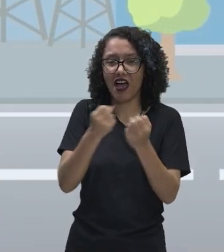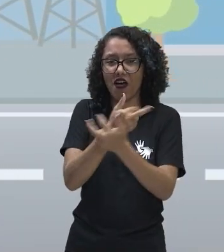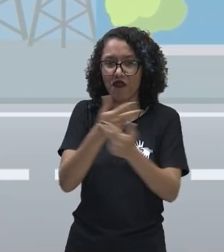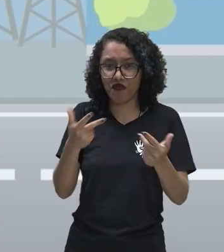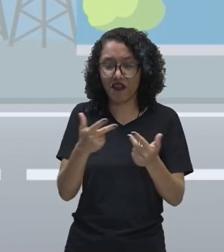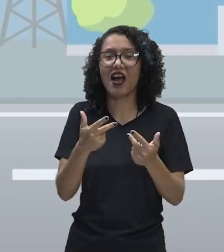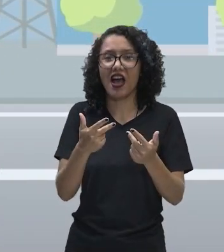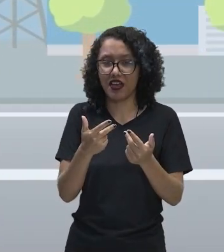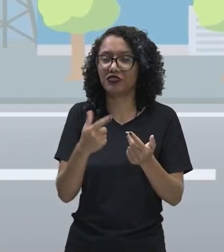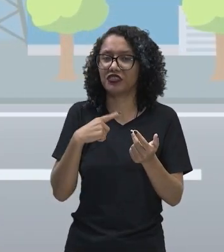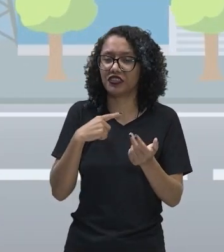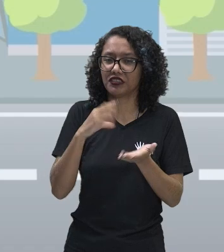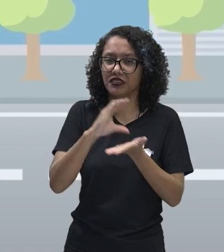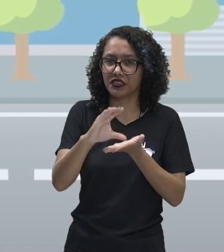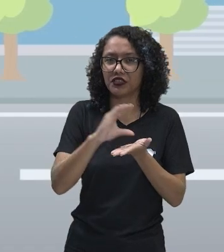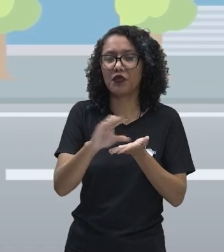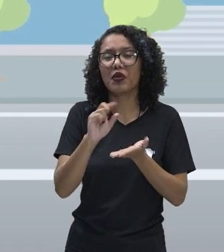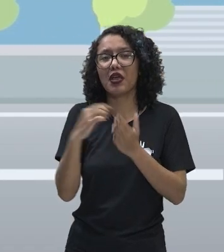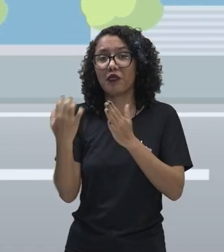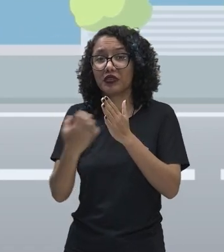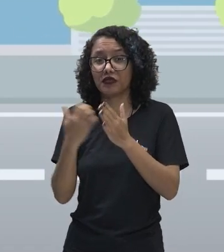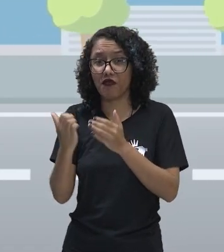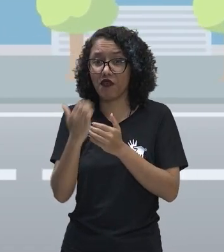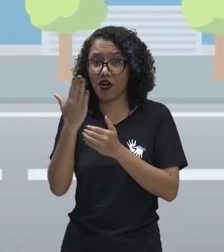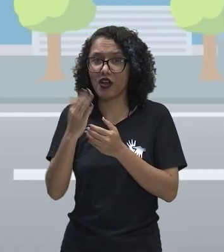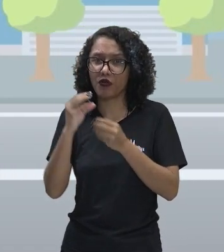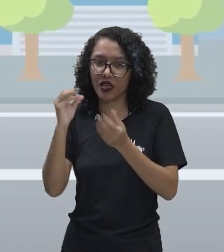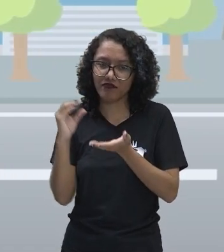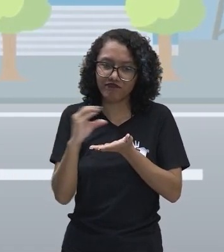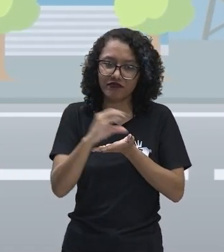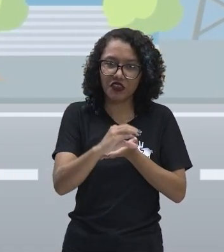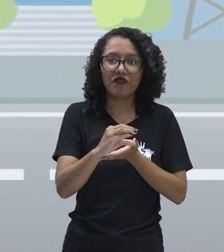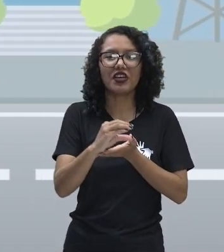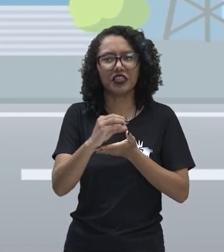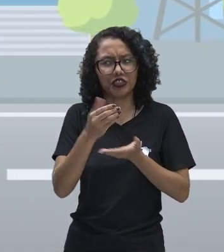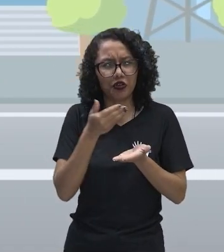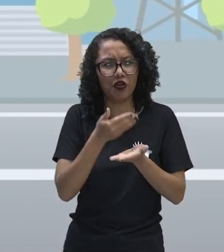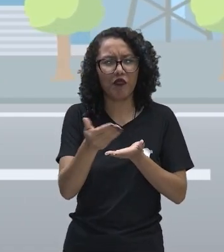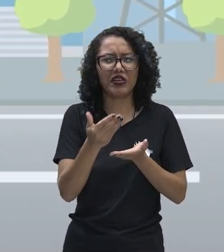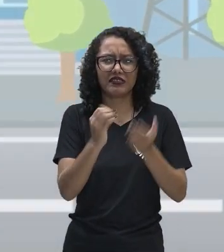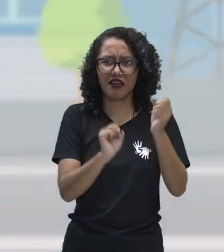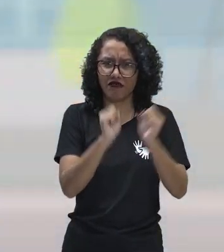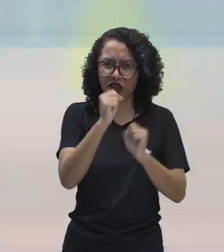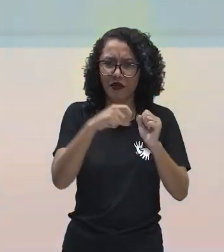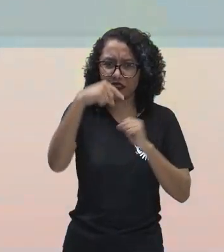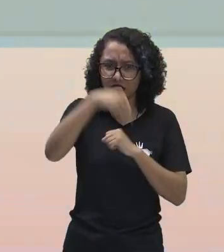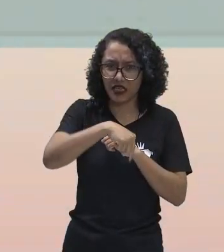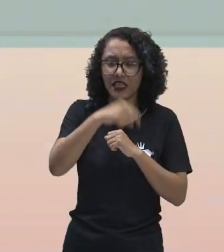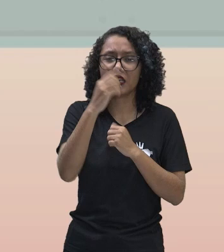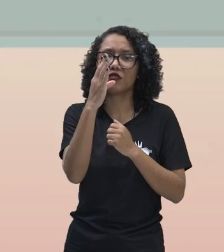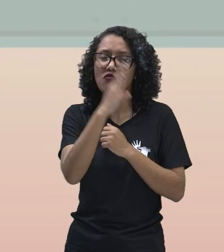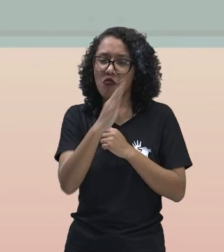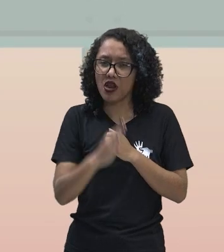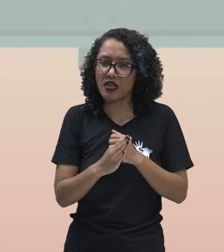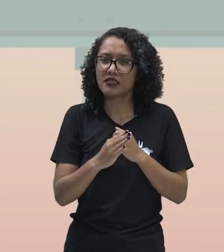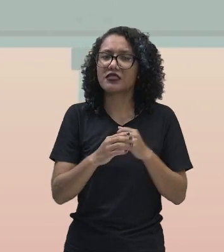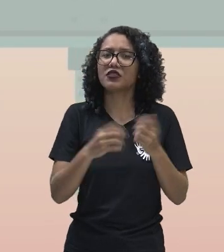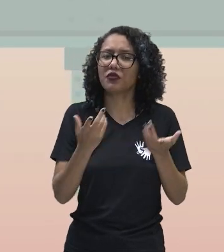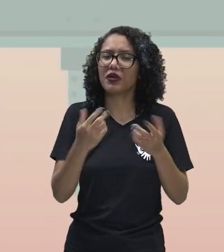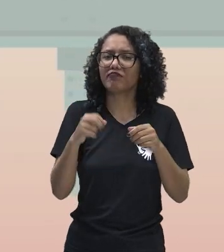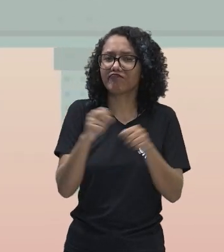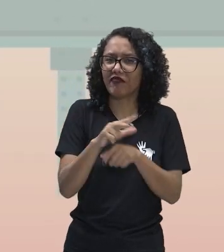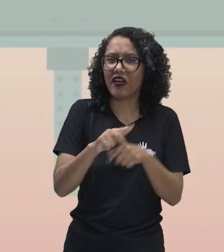montadoras internacionais e, em pouco tempo, grandes empresas começaram a instalar fábricas no Brasil, gerando empregos e